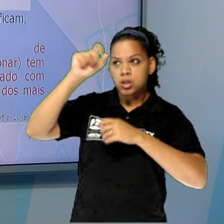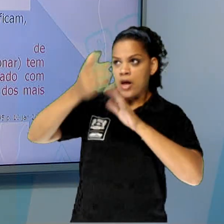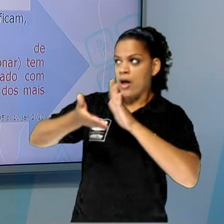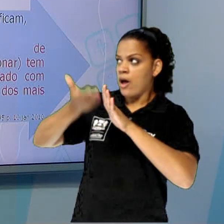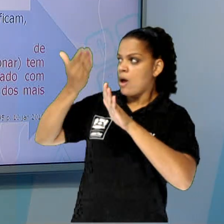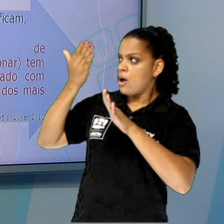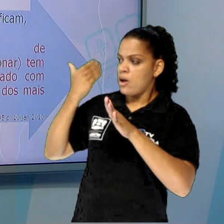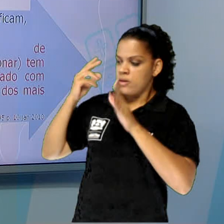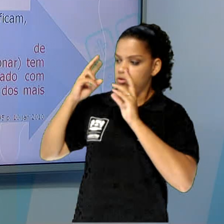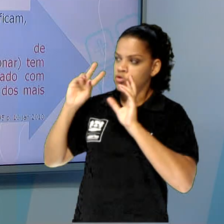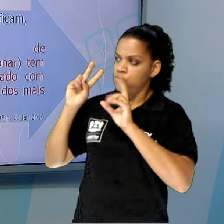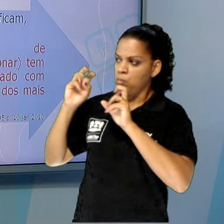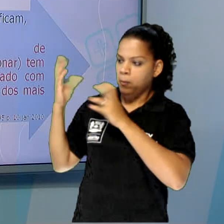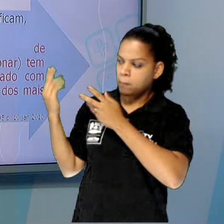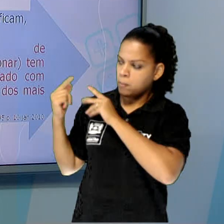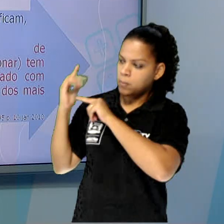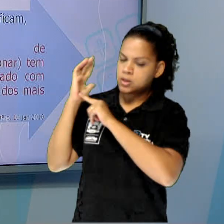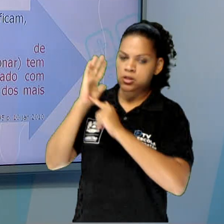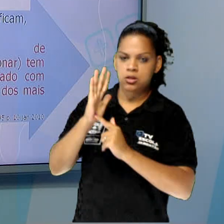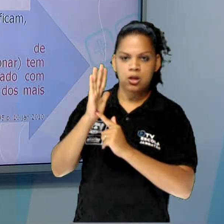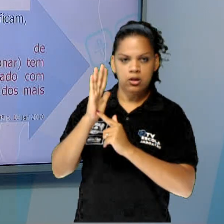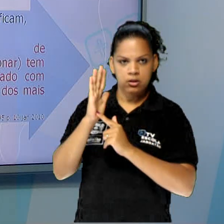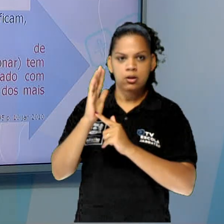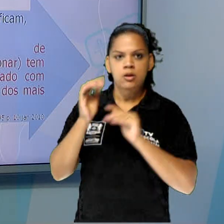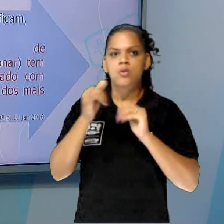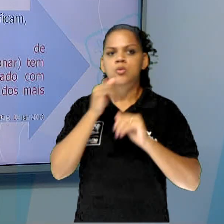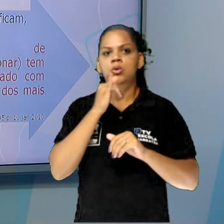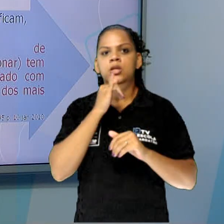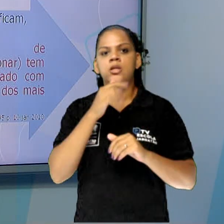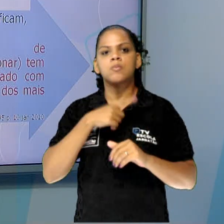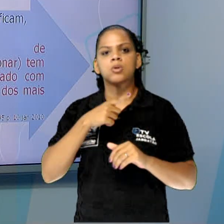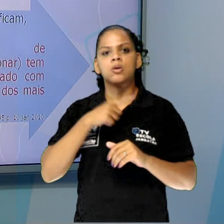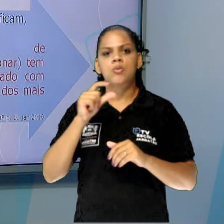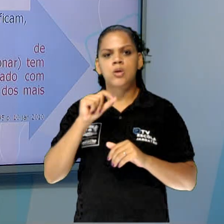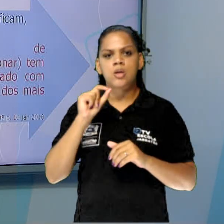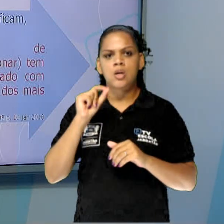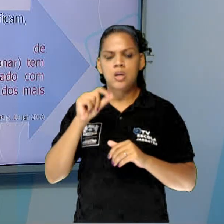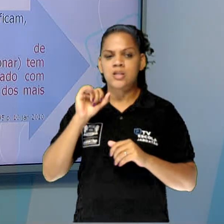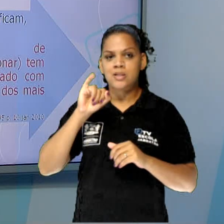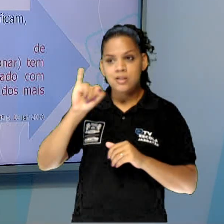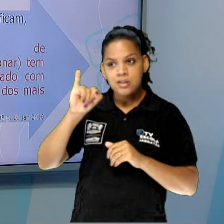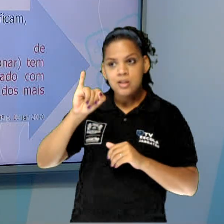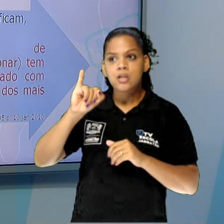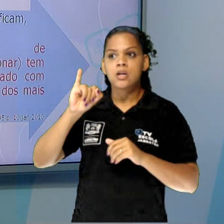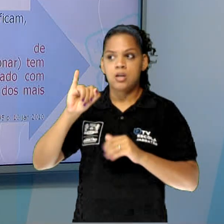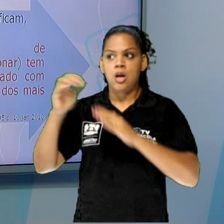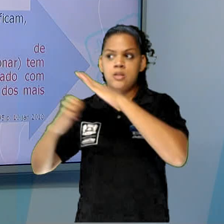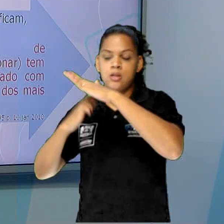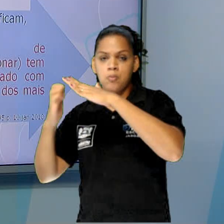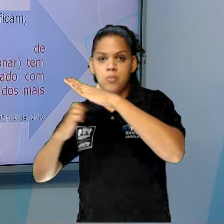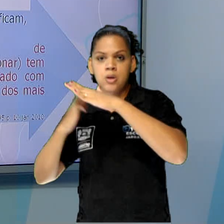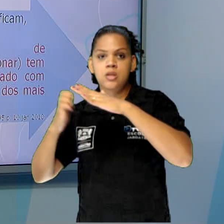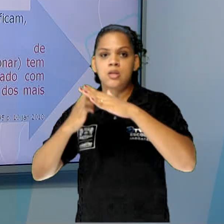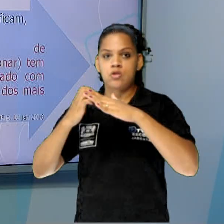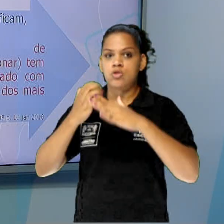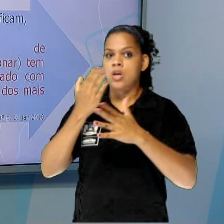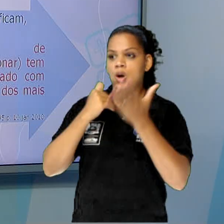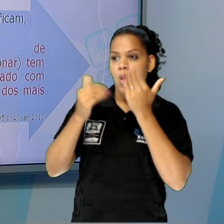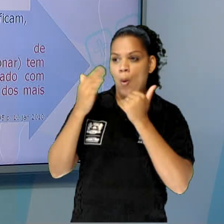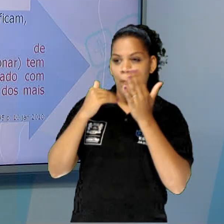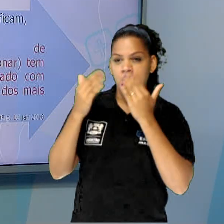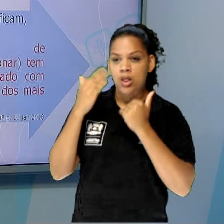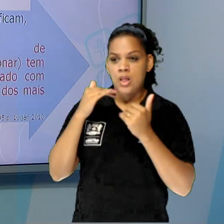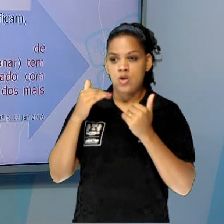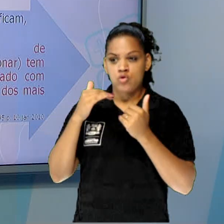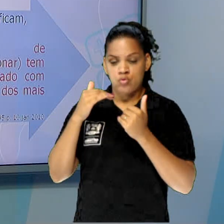apresentada. E nesse exemplo ele fala, se os anúncios de redes de fast food fossem eliminados, o número de crianças gordinhas seria